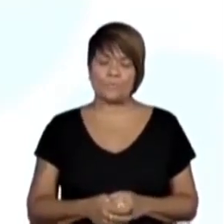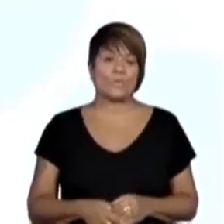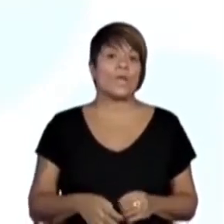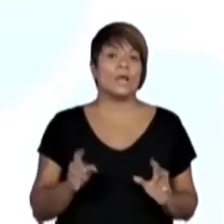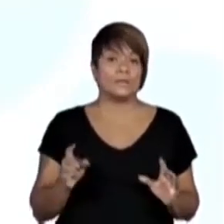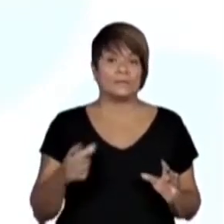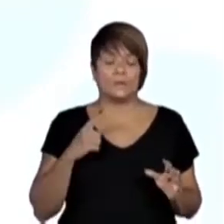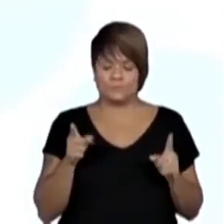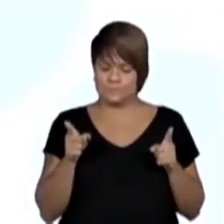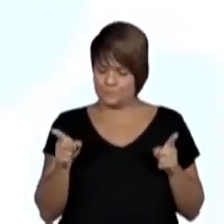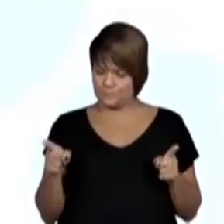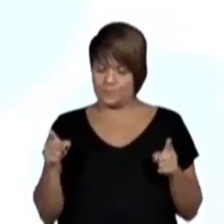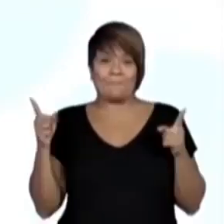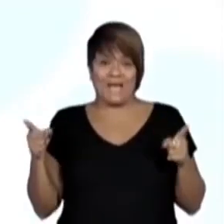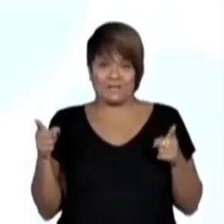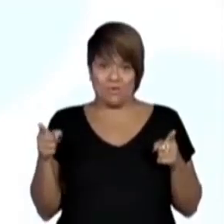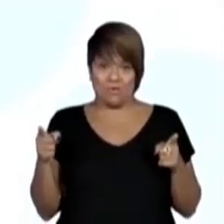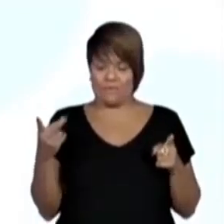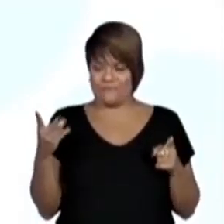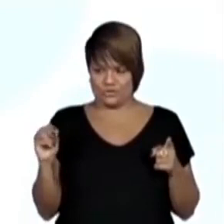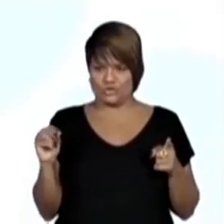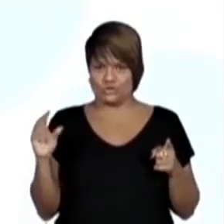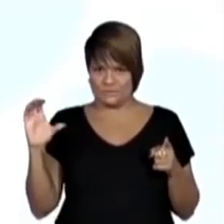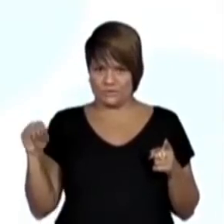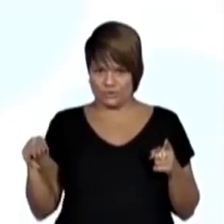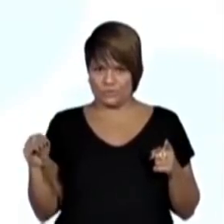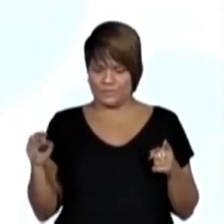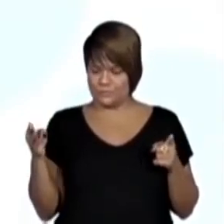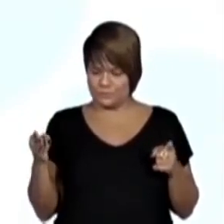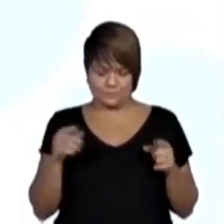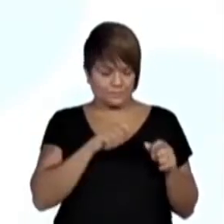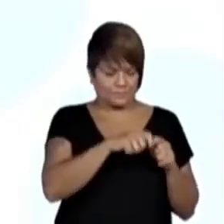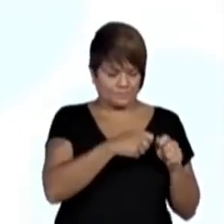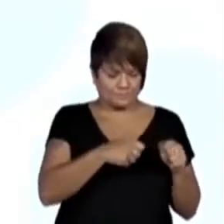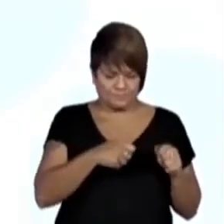Cada ponta da tira maior se faz um nó.